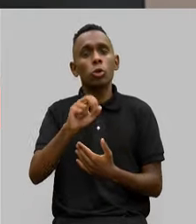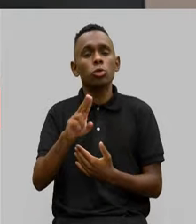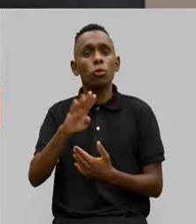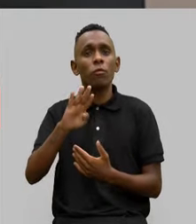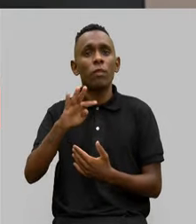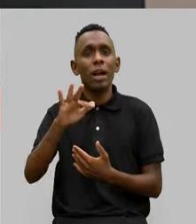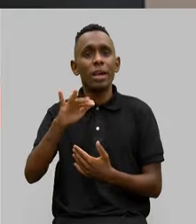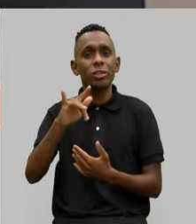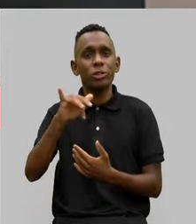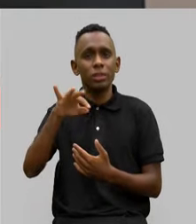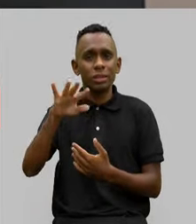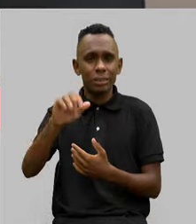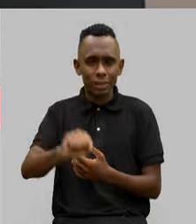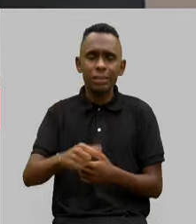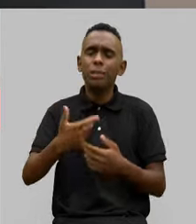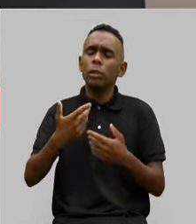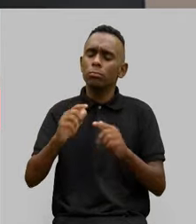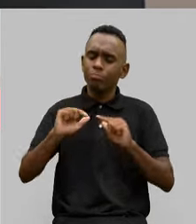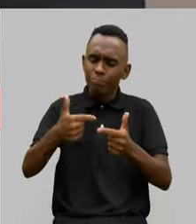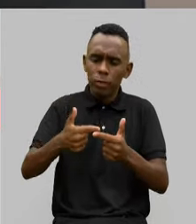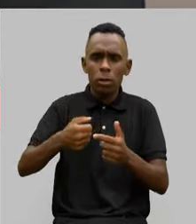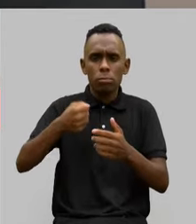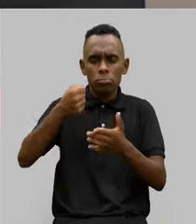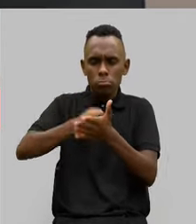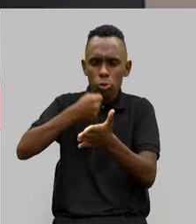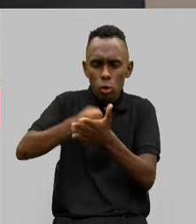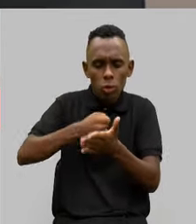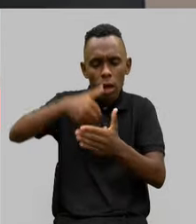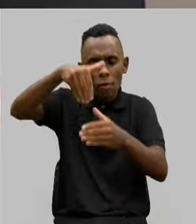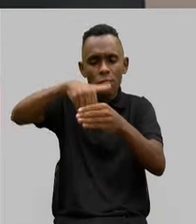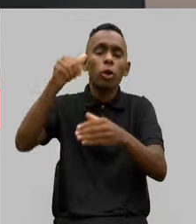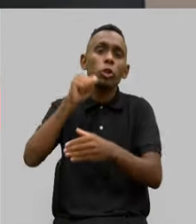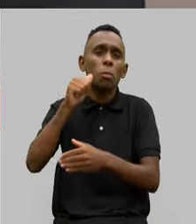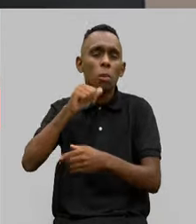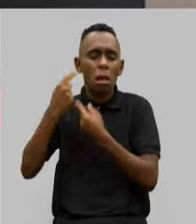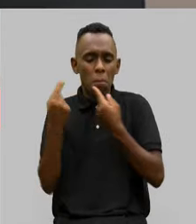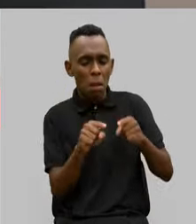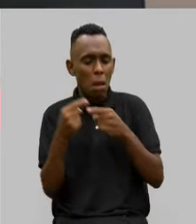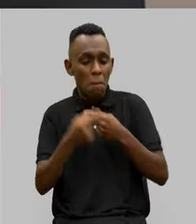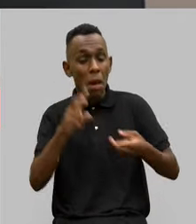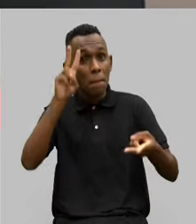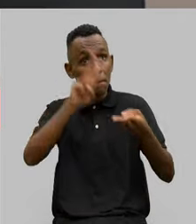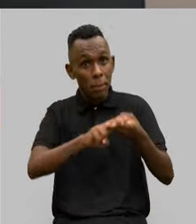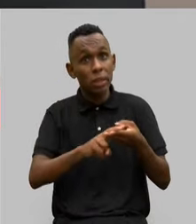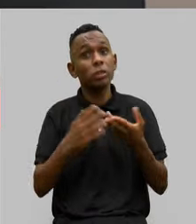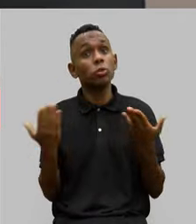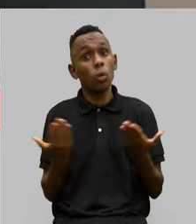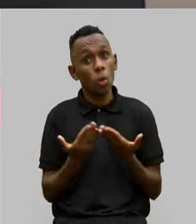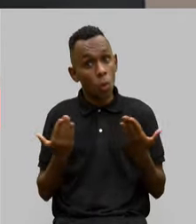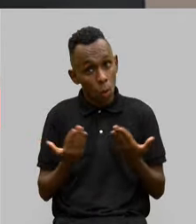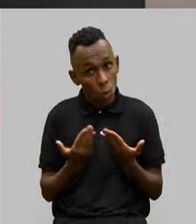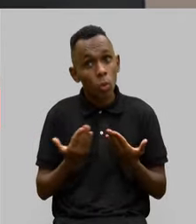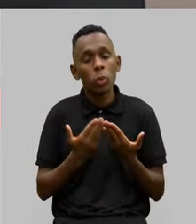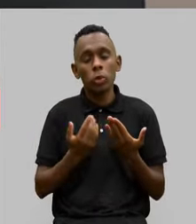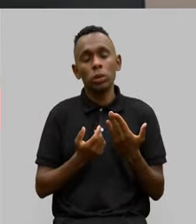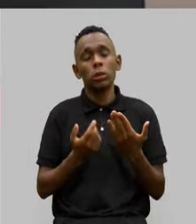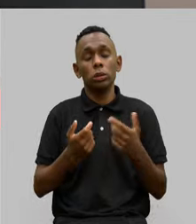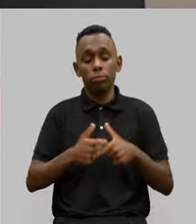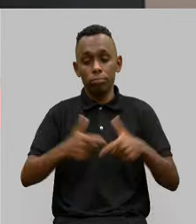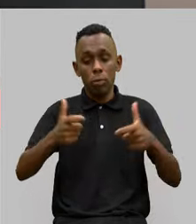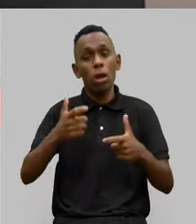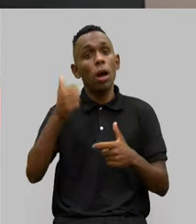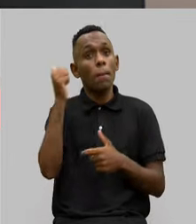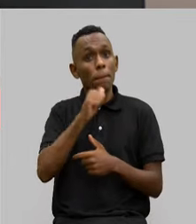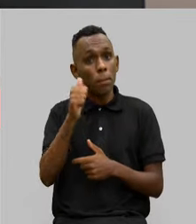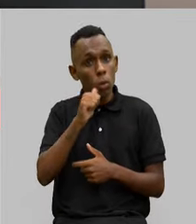pelo direito ao voto feminino foram ridicularizadas agredidas e presas Hoje nós estamos aqui votando né muitas mulheres defendendo